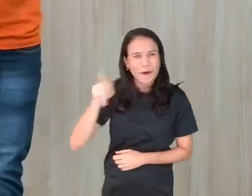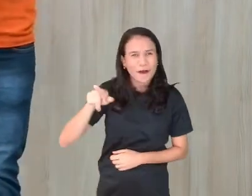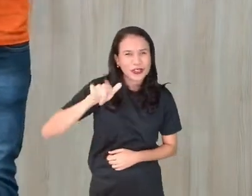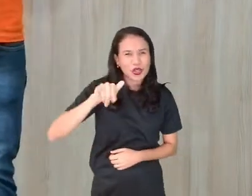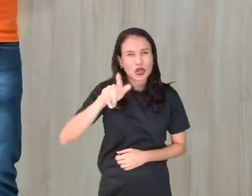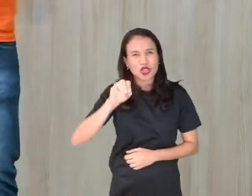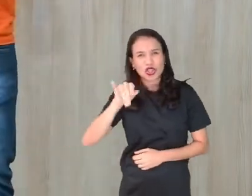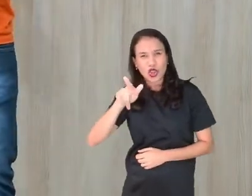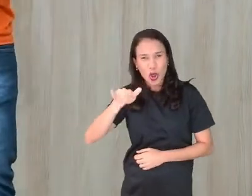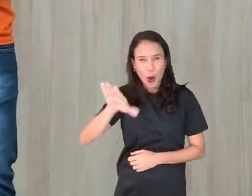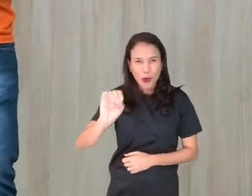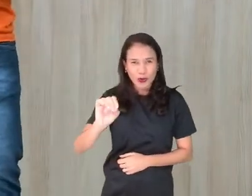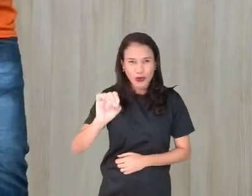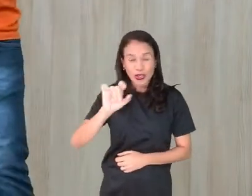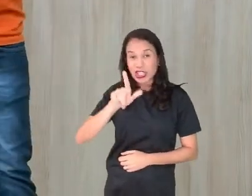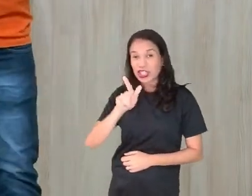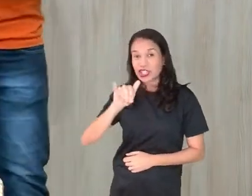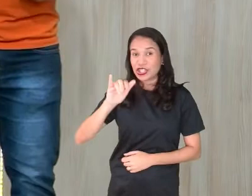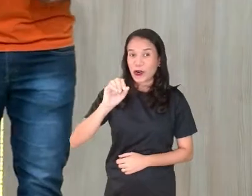Geórgio.